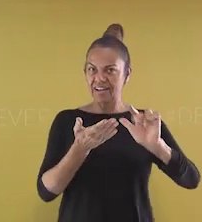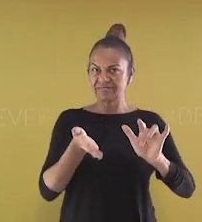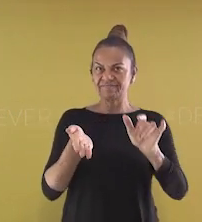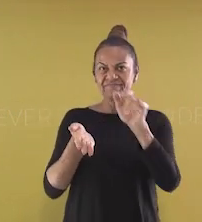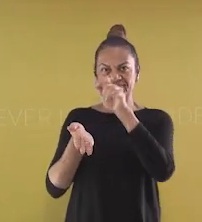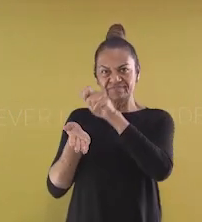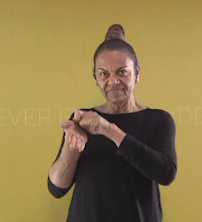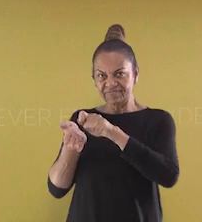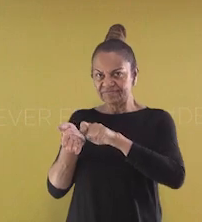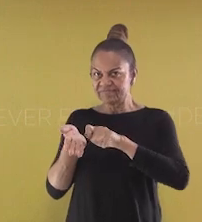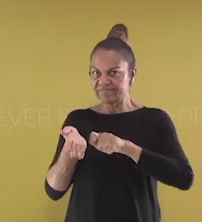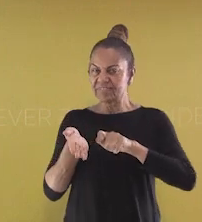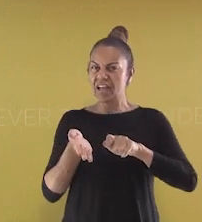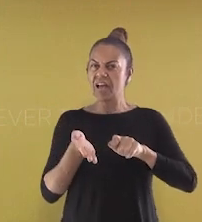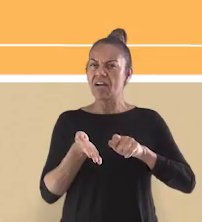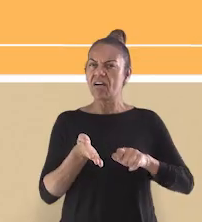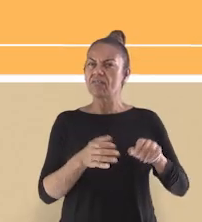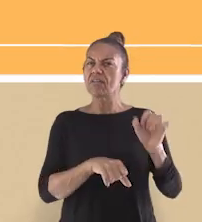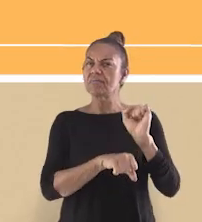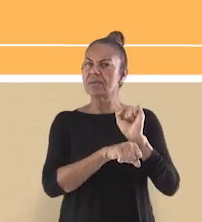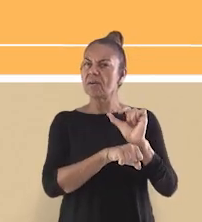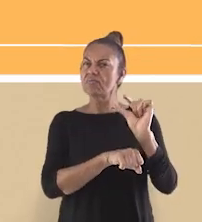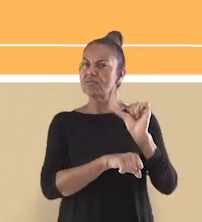mais um tempinho para vocês se organizarem.